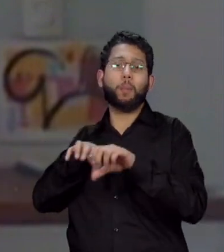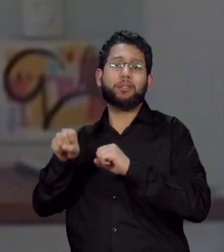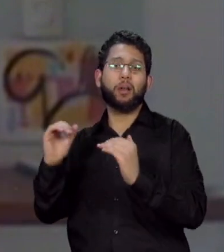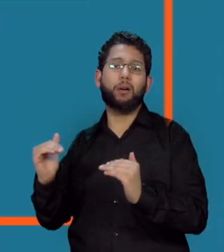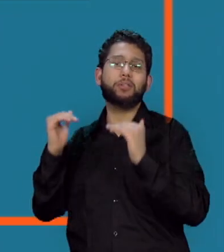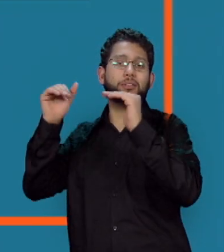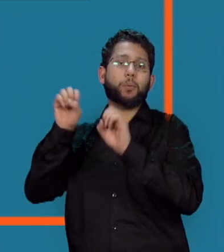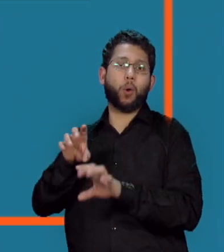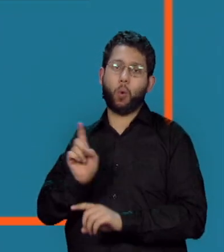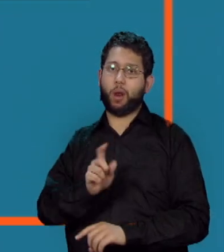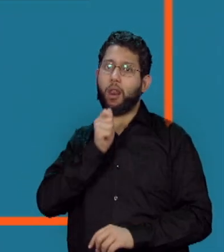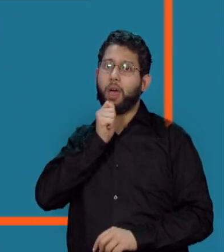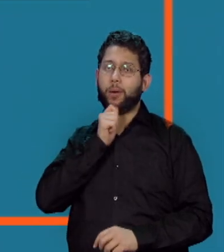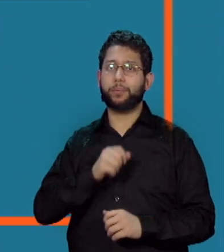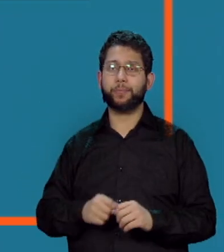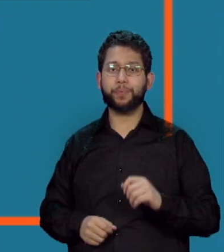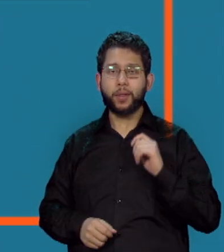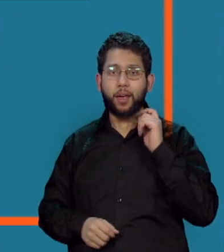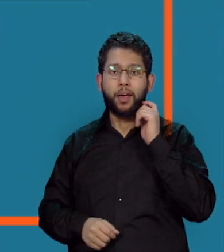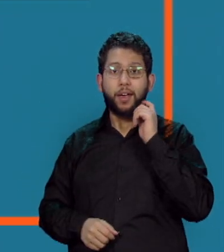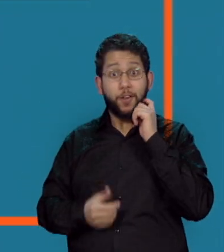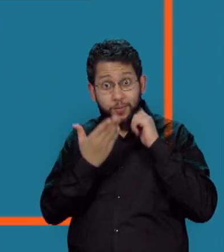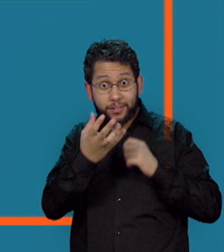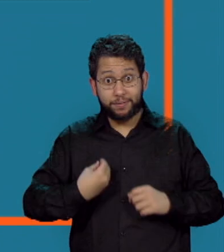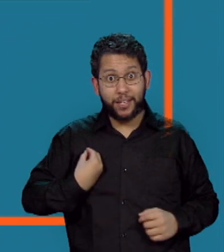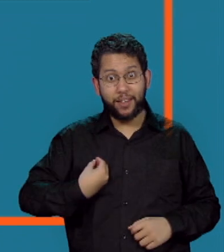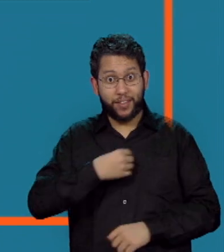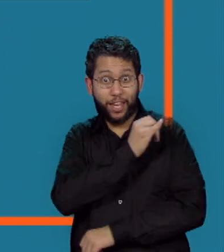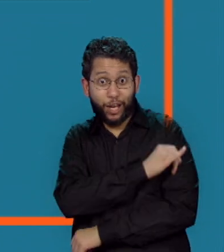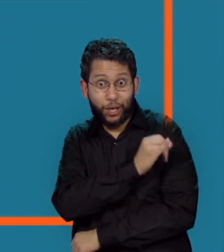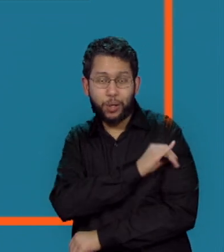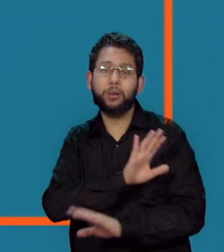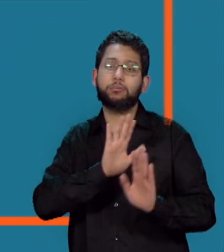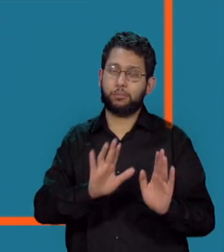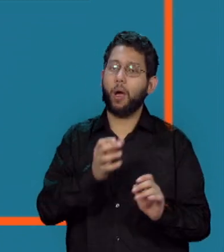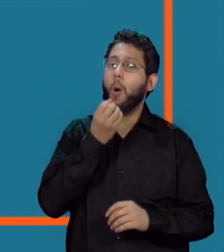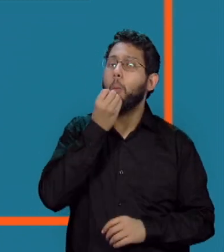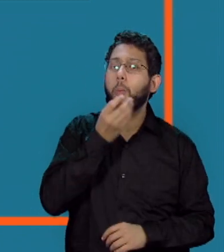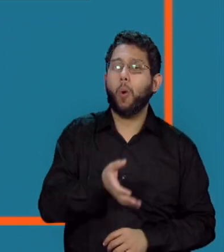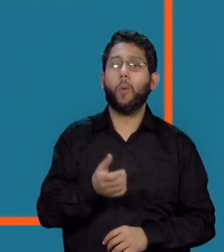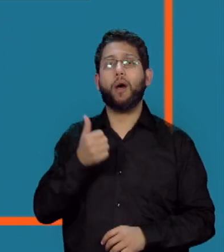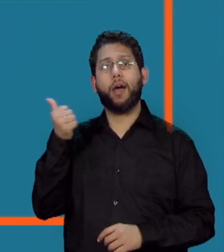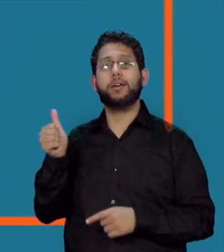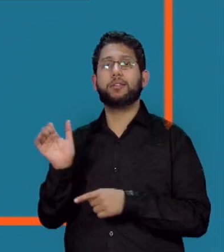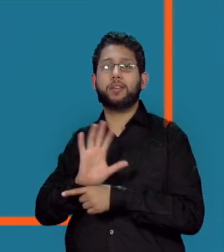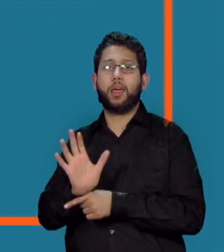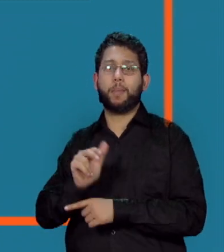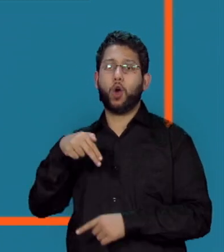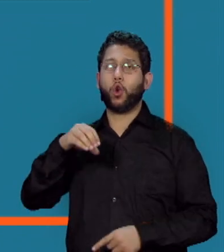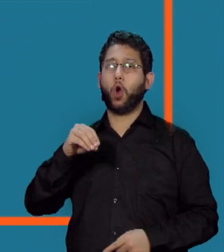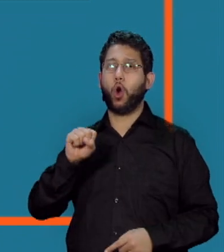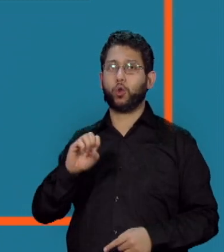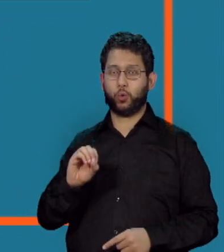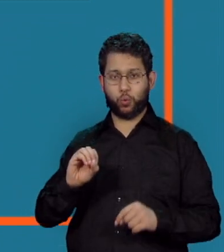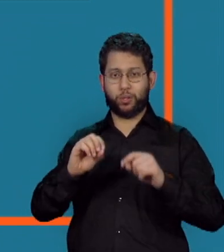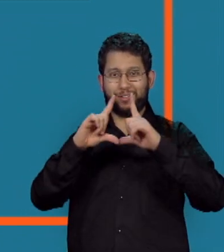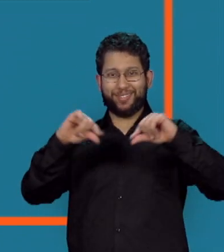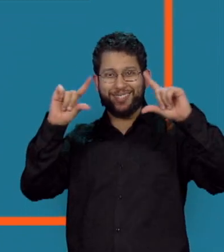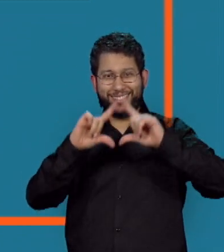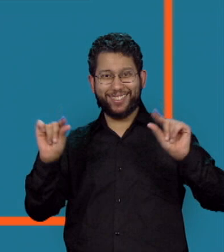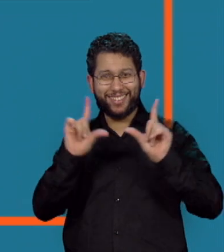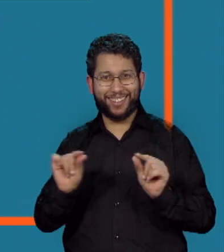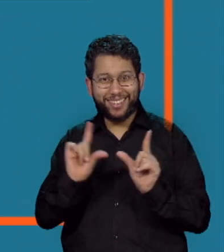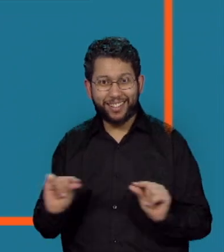superior. Para quem está no Rio de Janeiro, eu acho que uma boa referência é o Cinema Nosso. Logo do Cinema Nosso com o